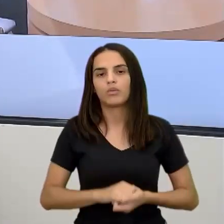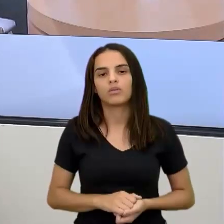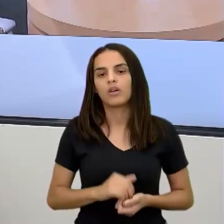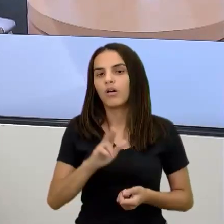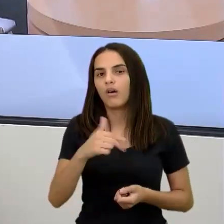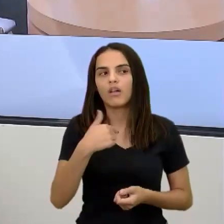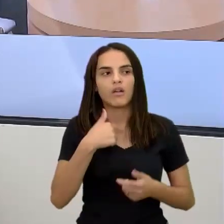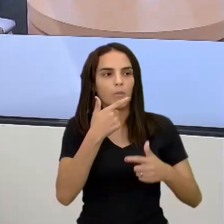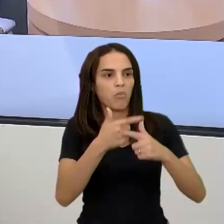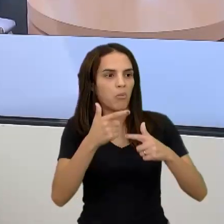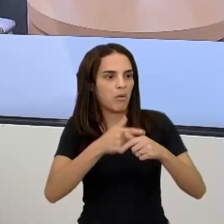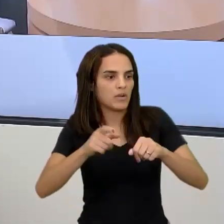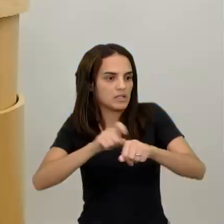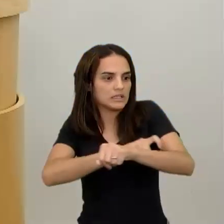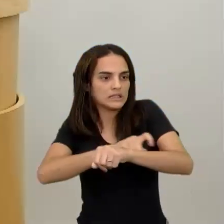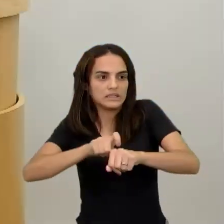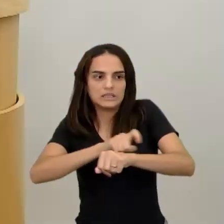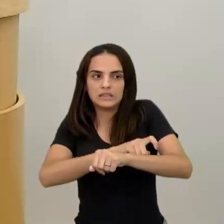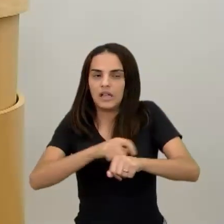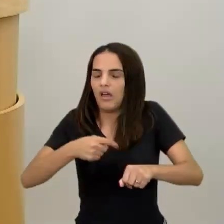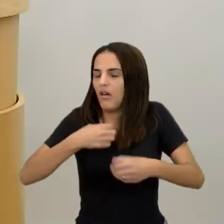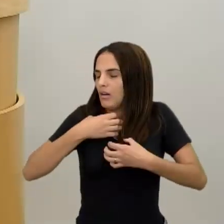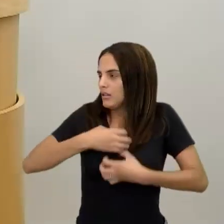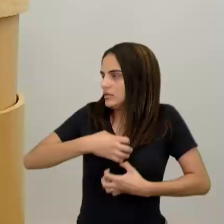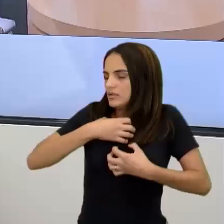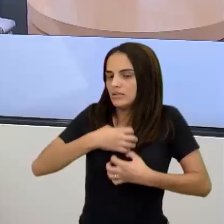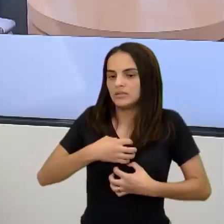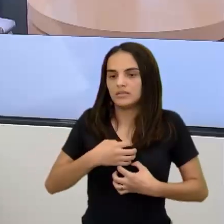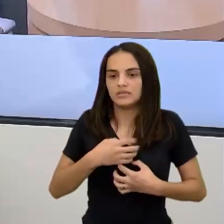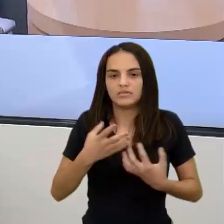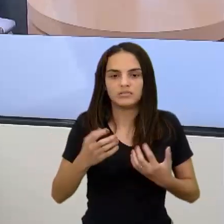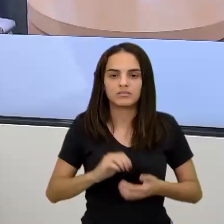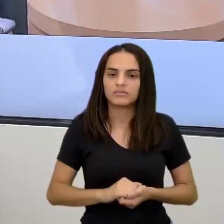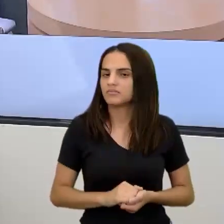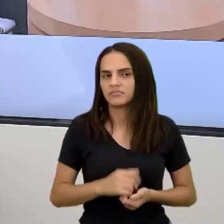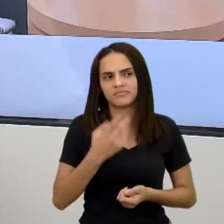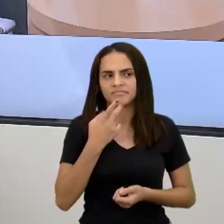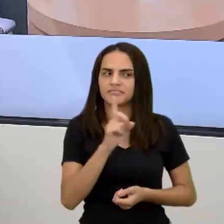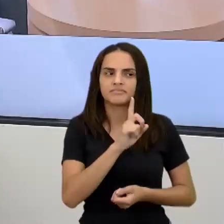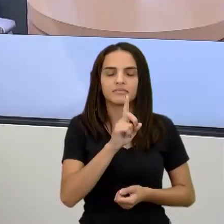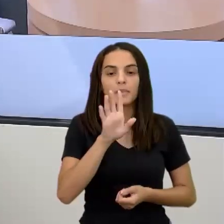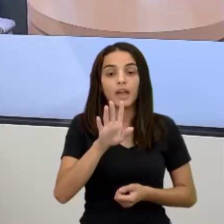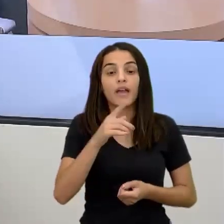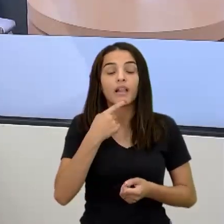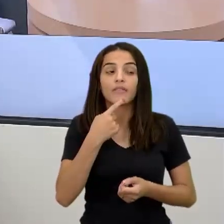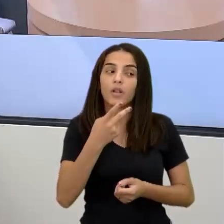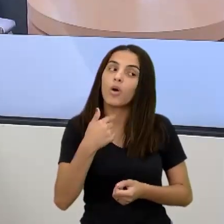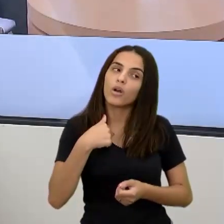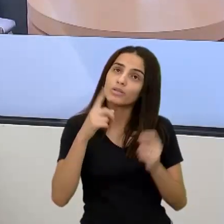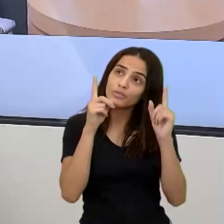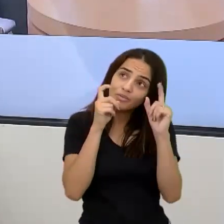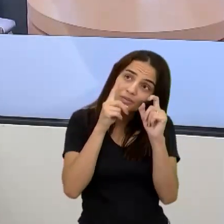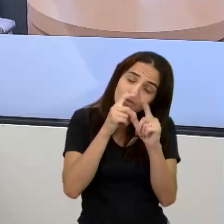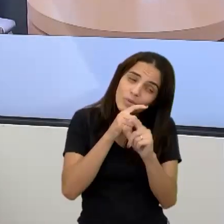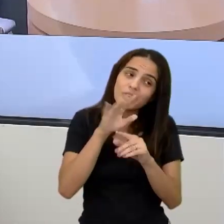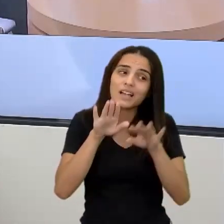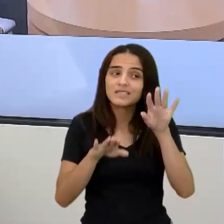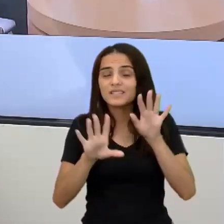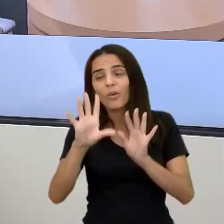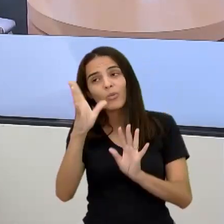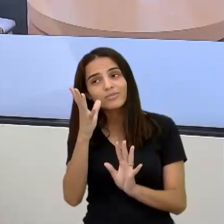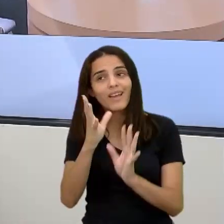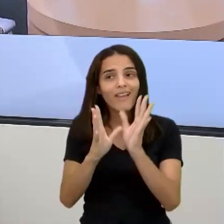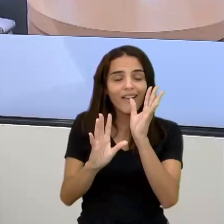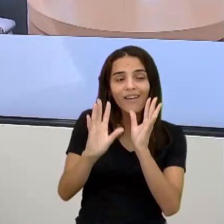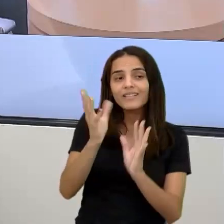um problema de raiva, né? Que eu fico muito bravo, saio quebrando tudo. Ela não falou isso. Ela falou que ela tem dificuldade para lidar com situações instáveis